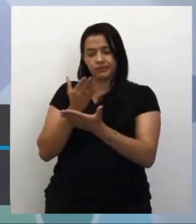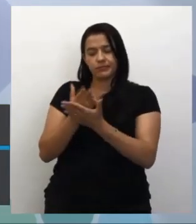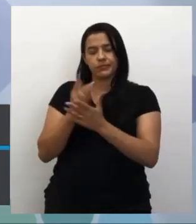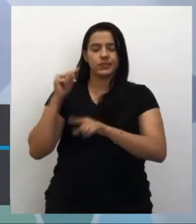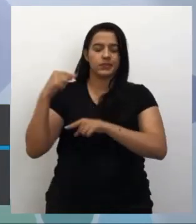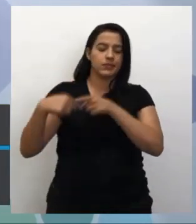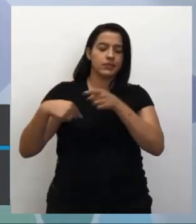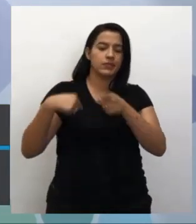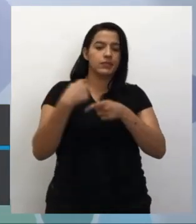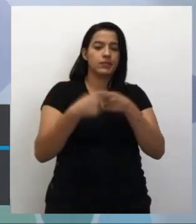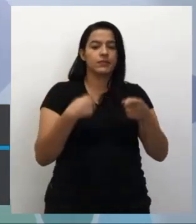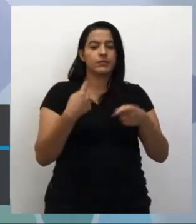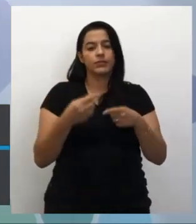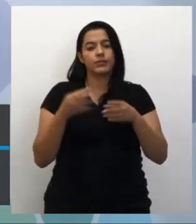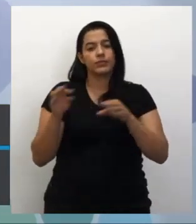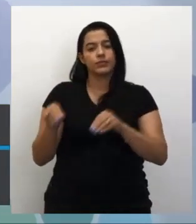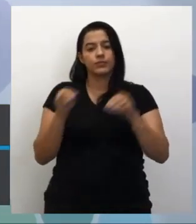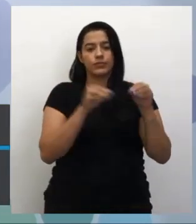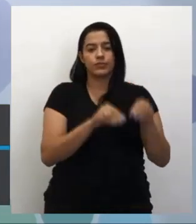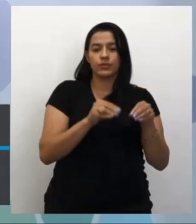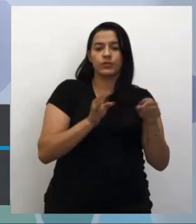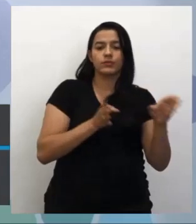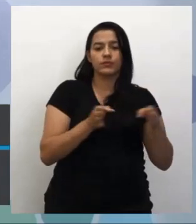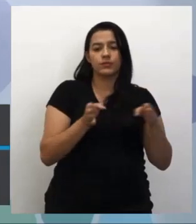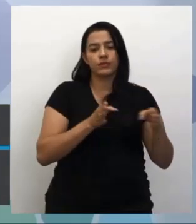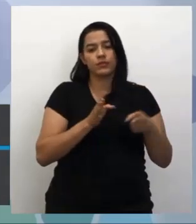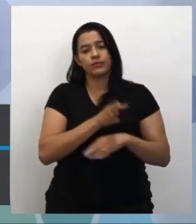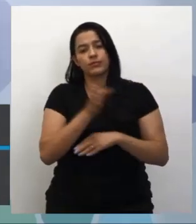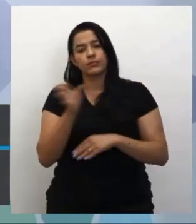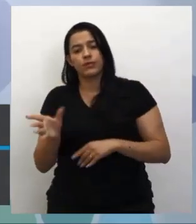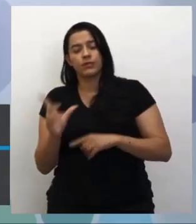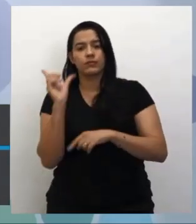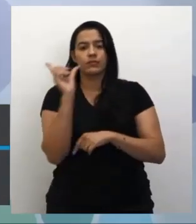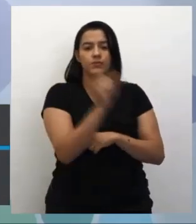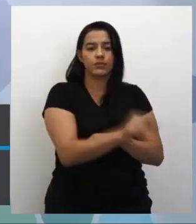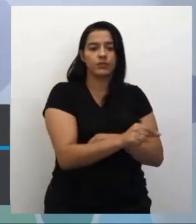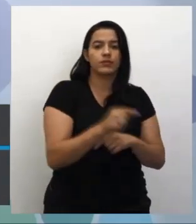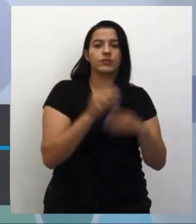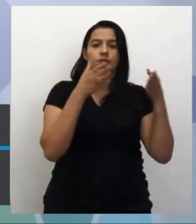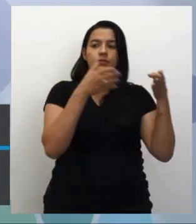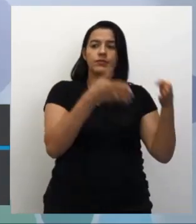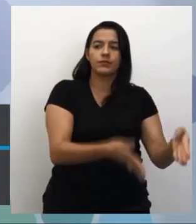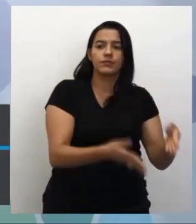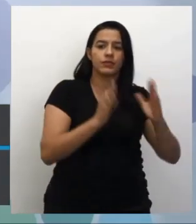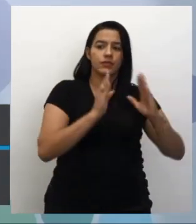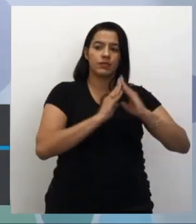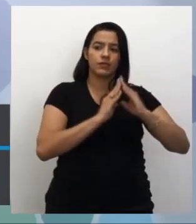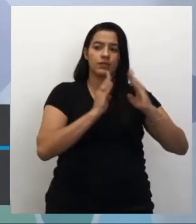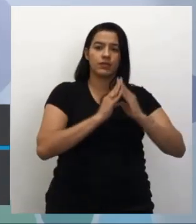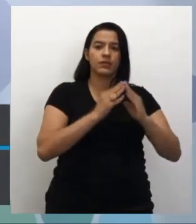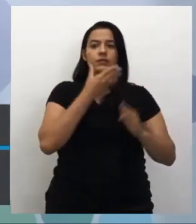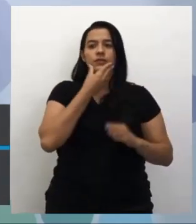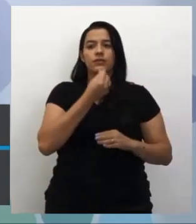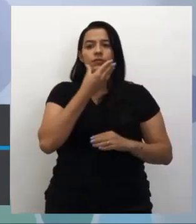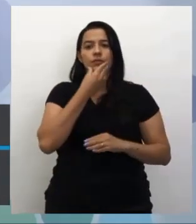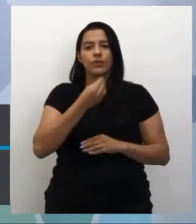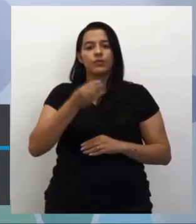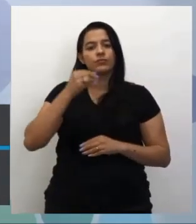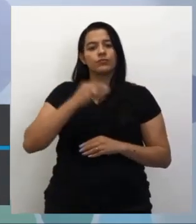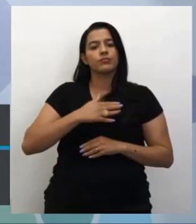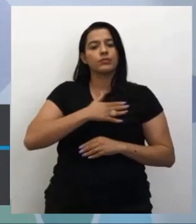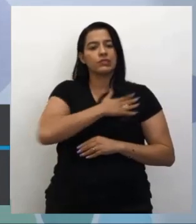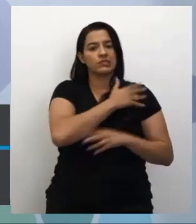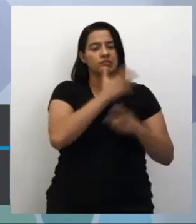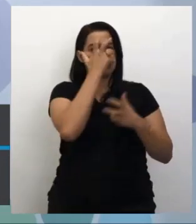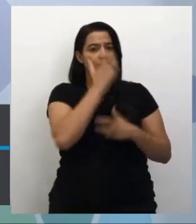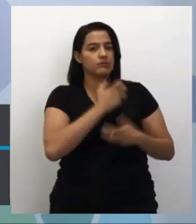para a corte me despedir, eu cheguei até a casa do coronel, chato pra caramba, e